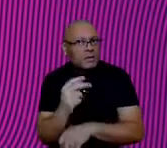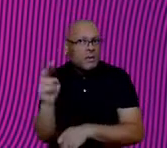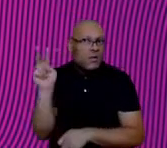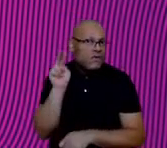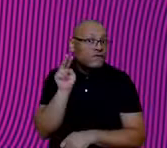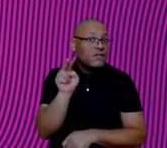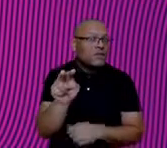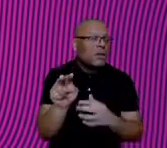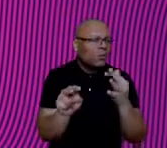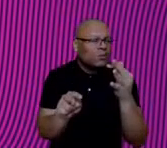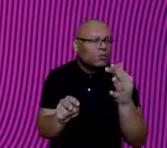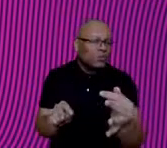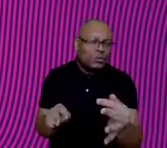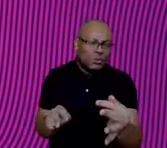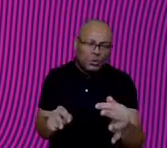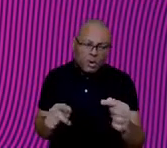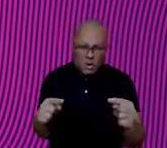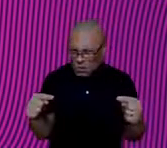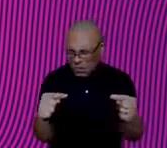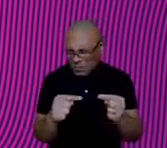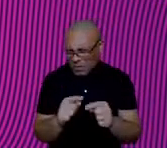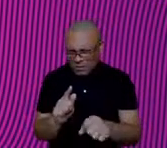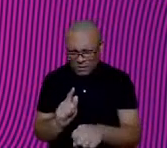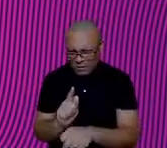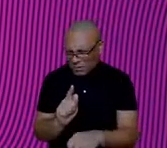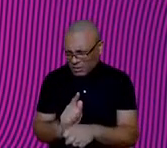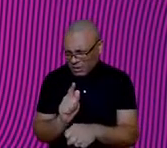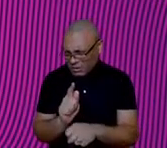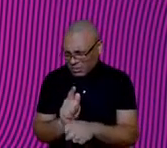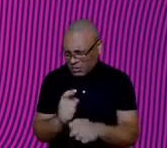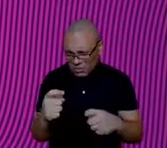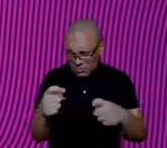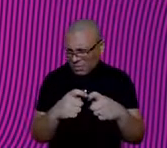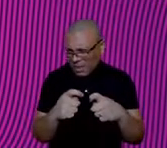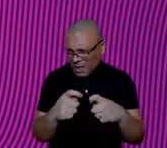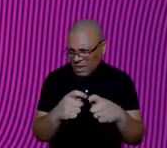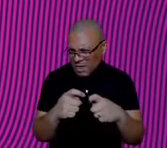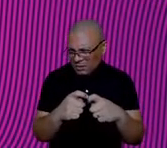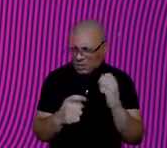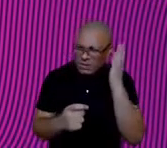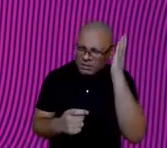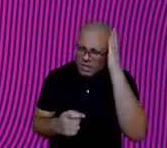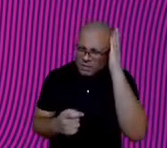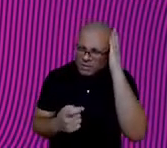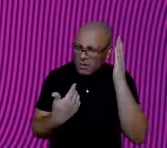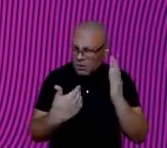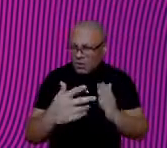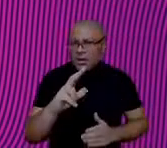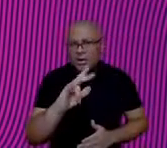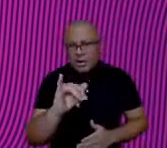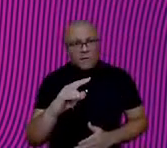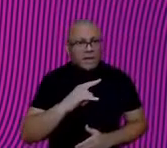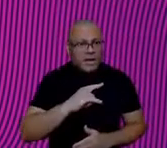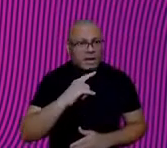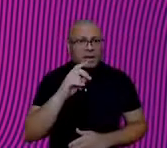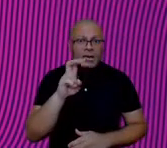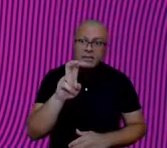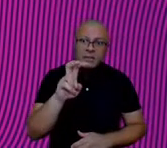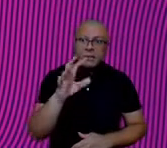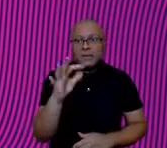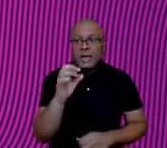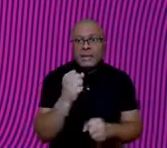isso faz parte da gestão clínica, né? Antecipar o que vai ser a necessidade dos próximos 5, 10 anos